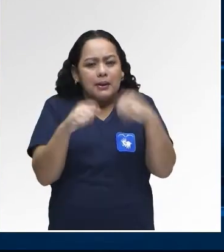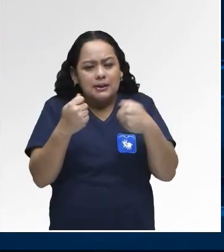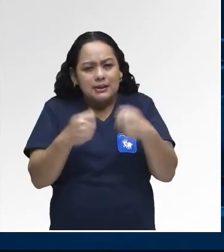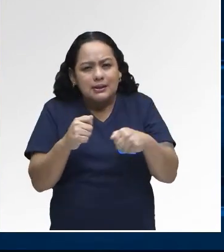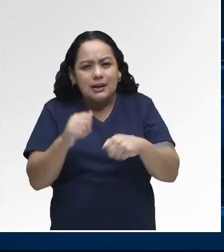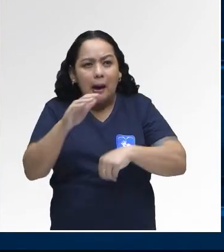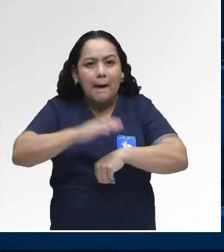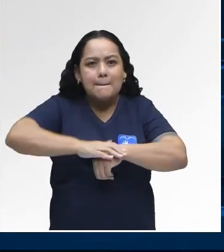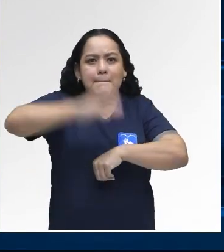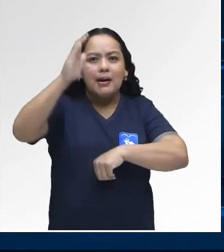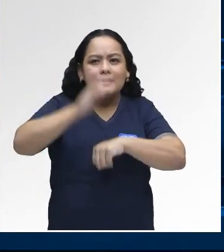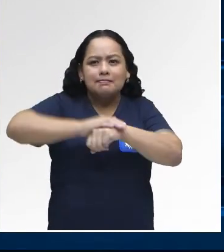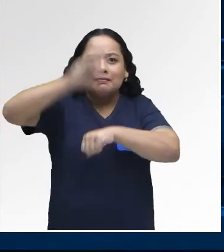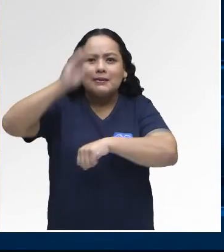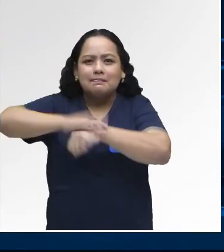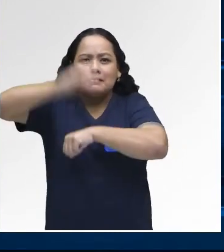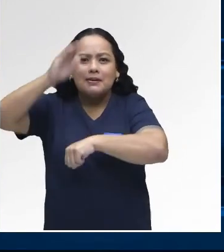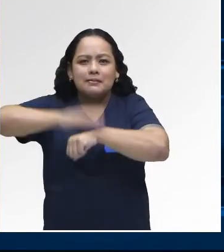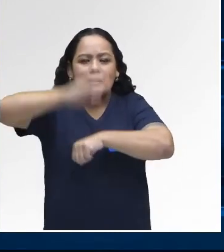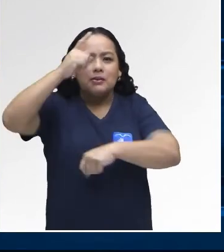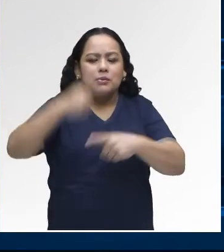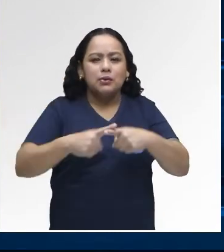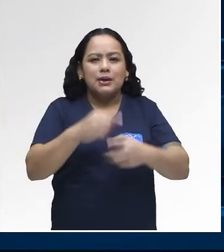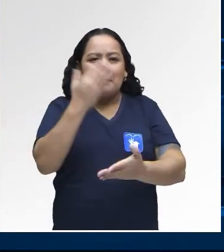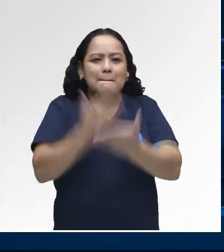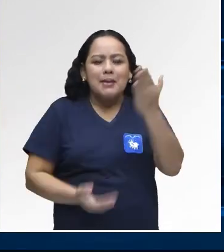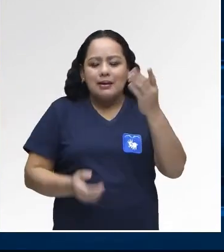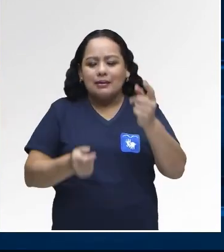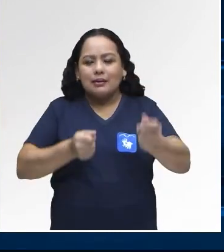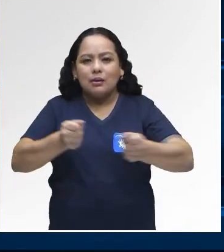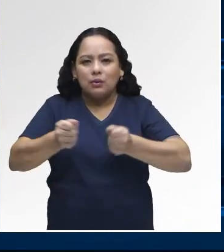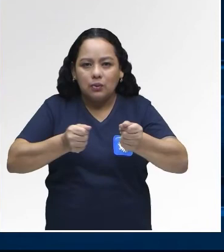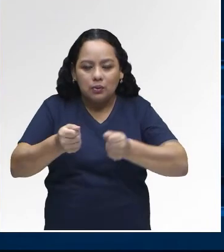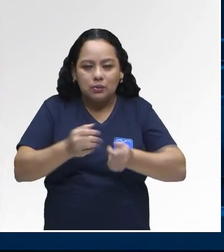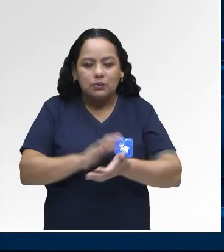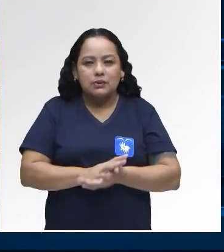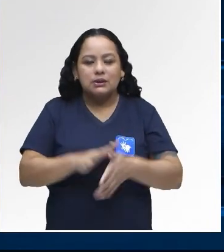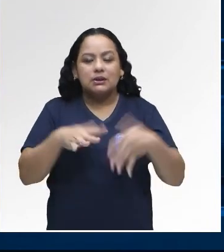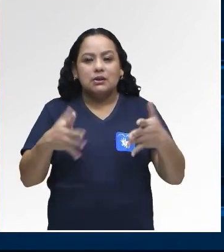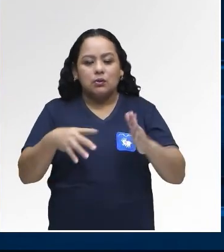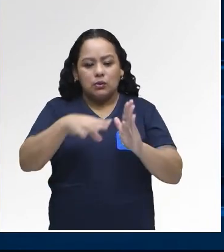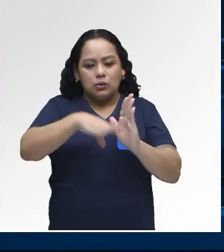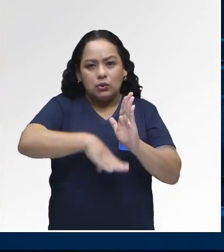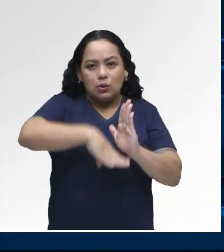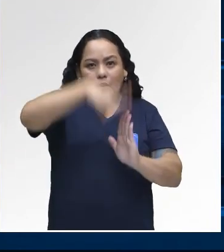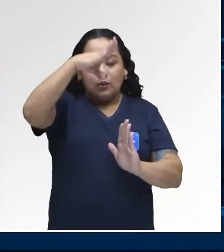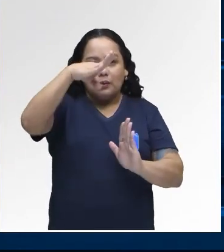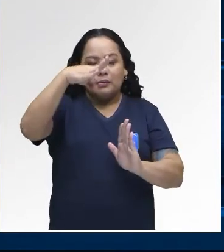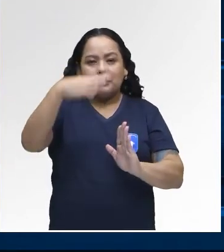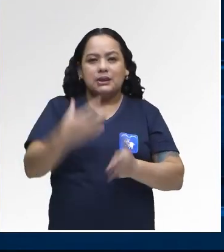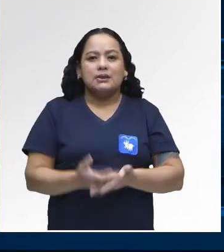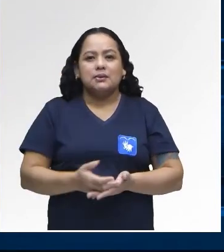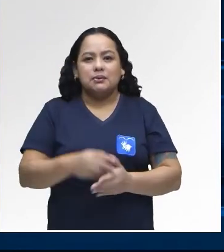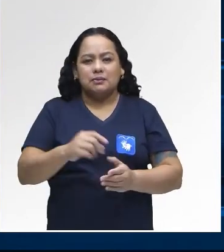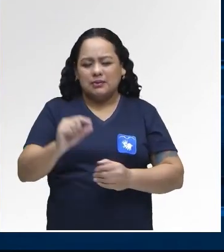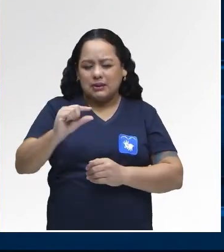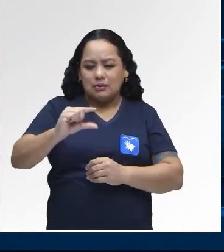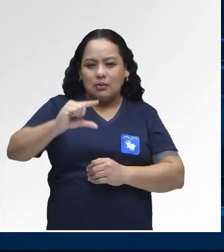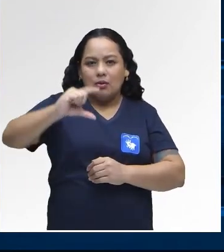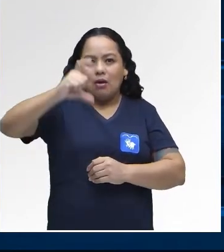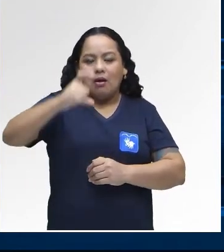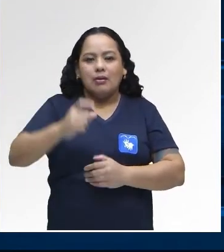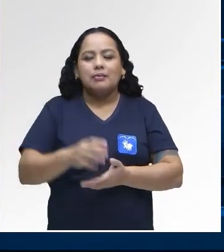tomar mais e mais e mais para perder o controle. Então, quando há esse aumento da tolerância, é um dos